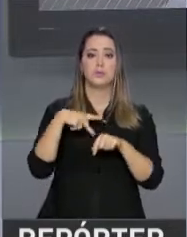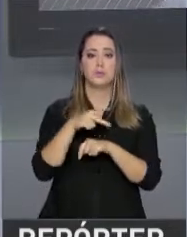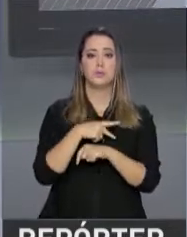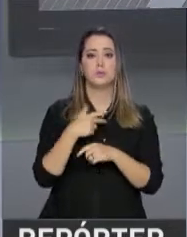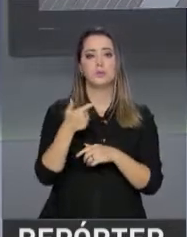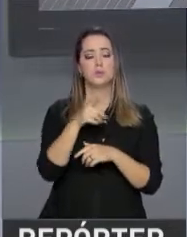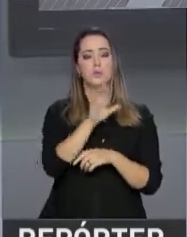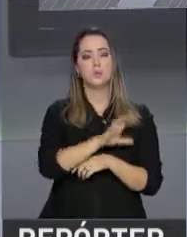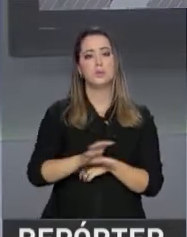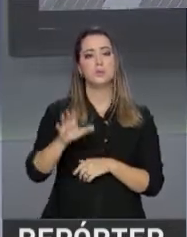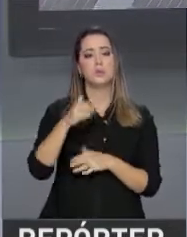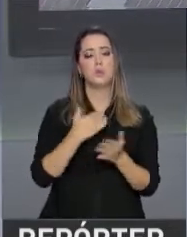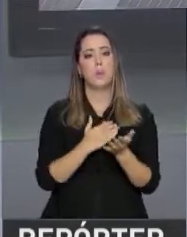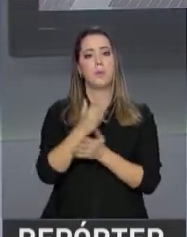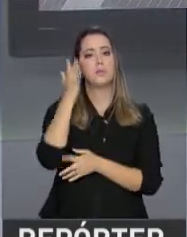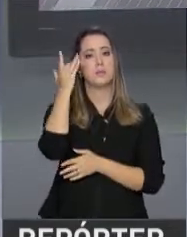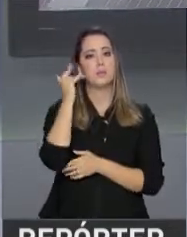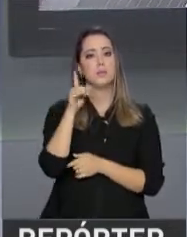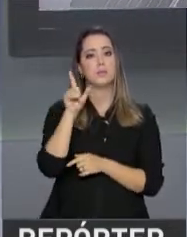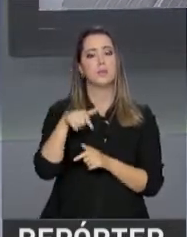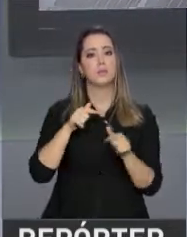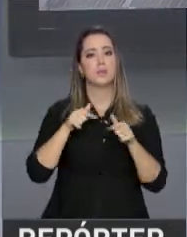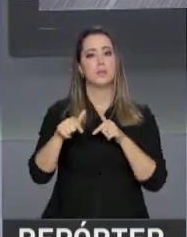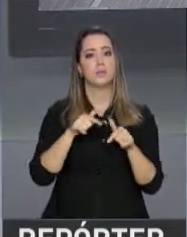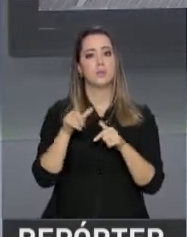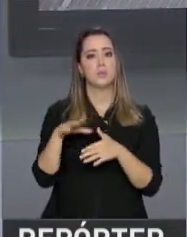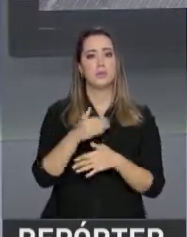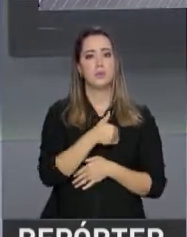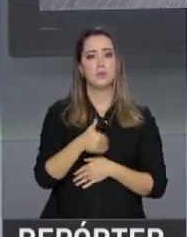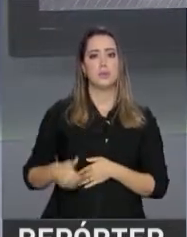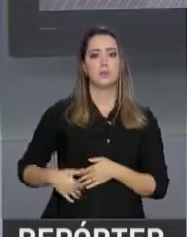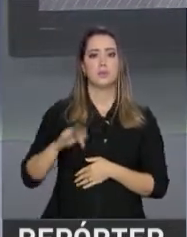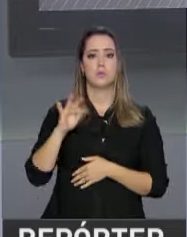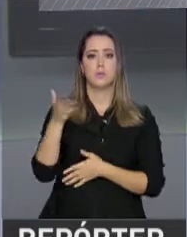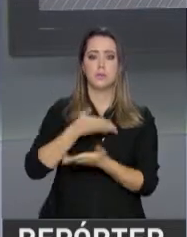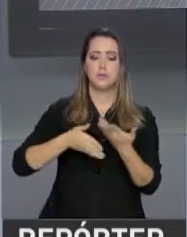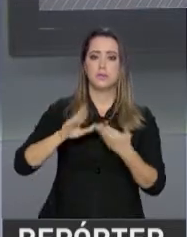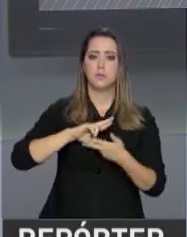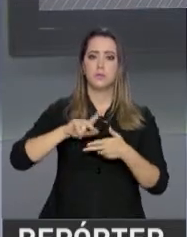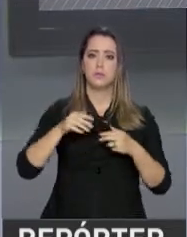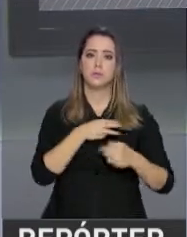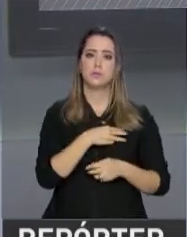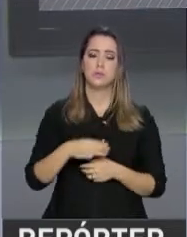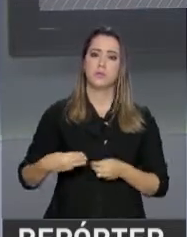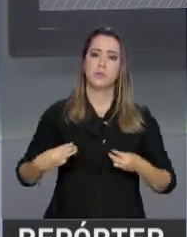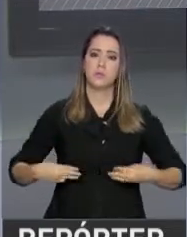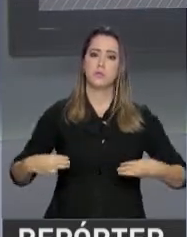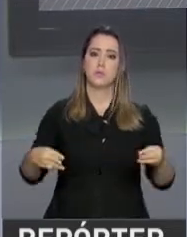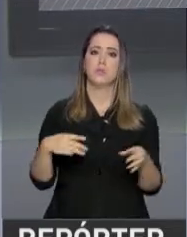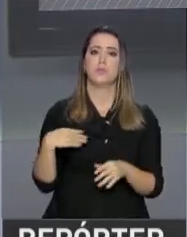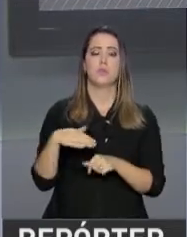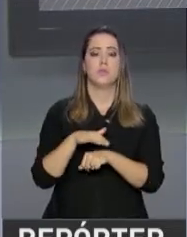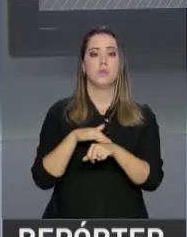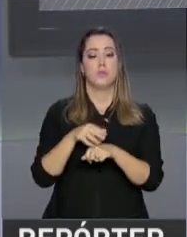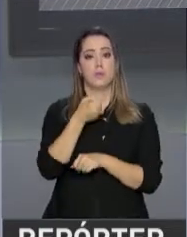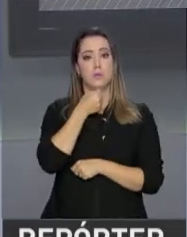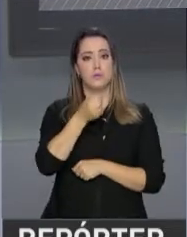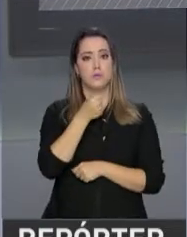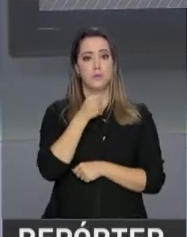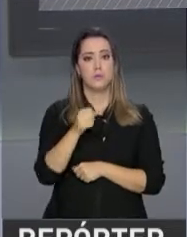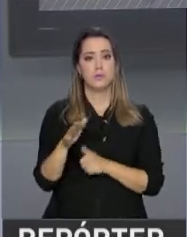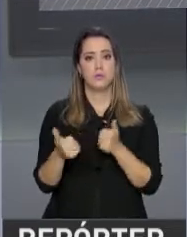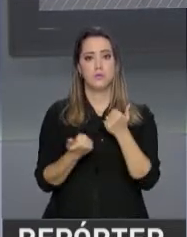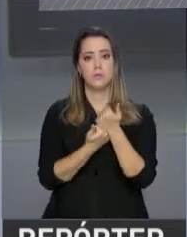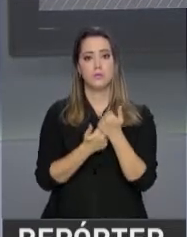amanhã a ação é coordenada pelo governo federal envolve vários ministérios sobre isso à nossa reportagem conversou com a subchefe